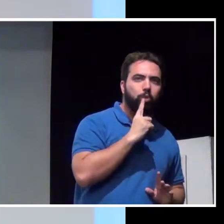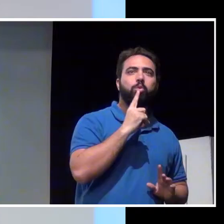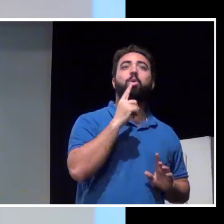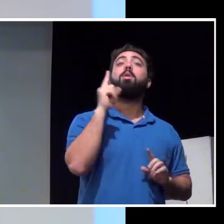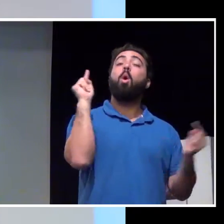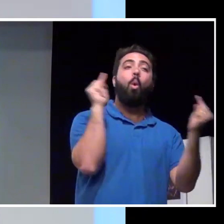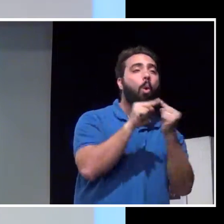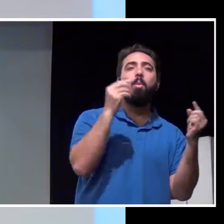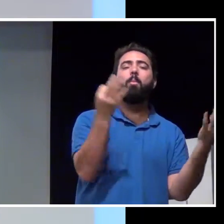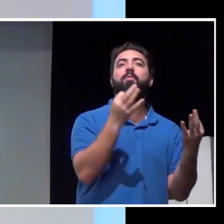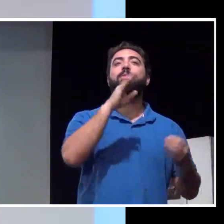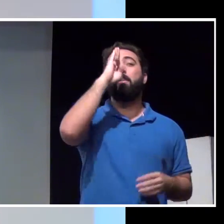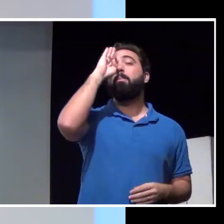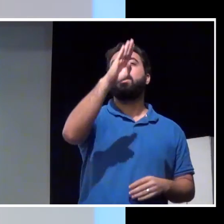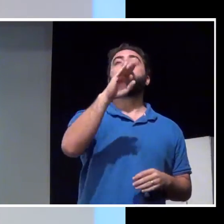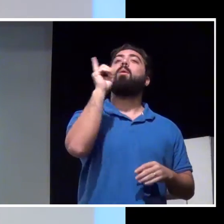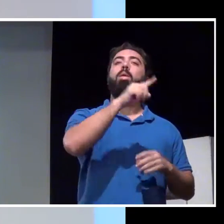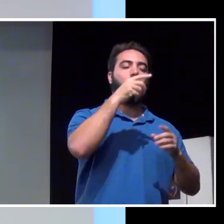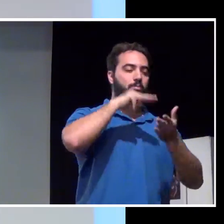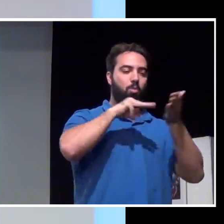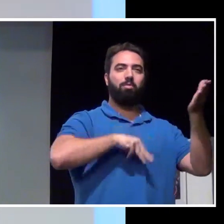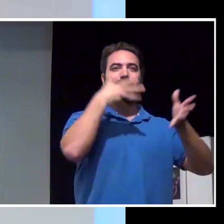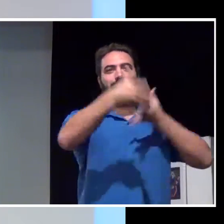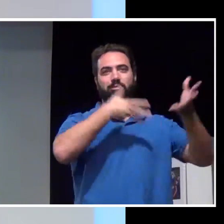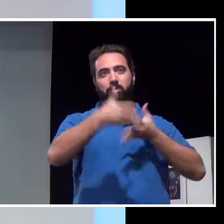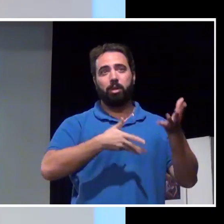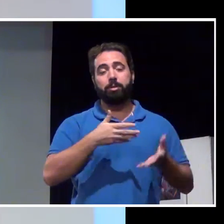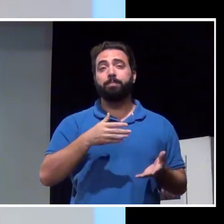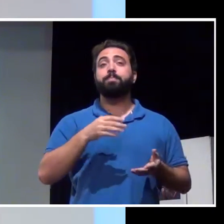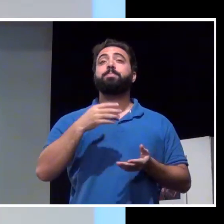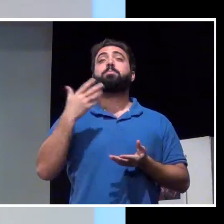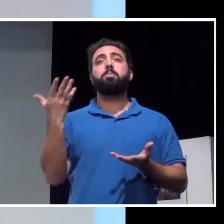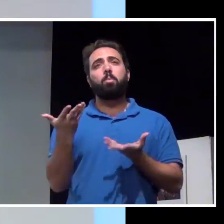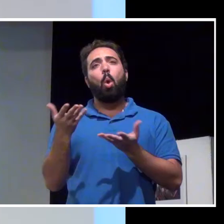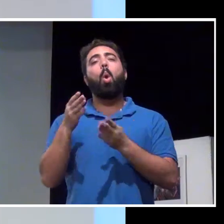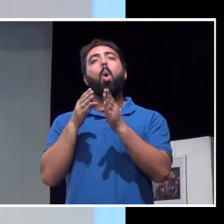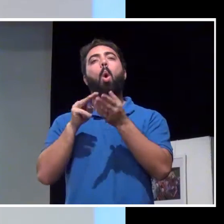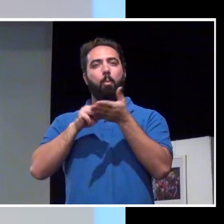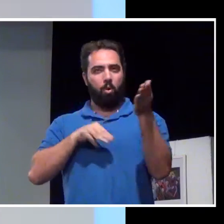com a monografia em língua de sinais. E o interessante da orientação de monografia aqui é que, quando